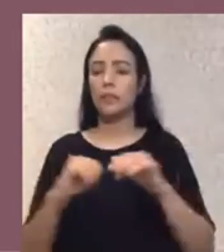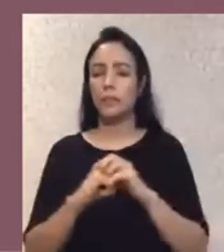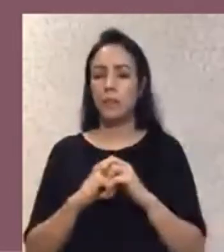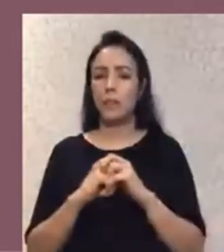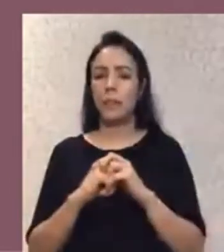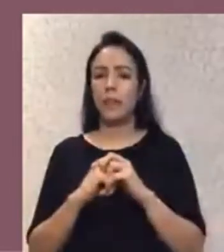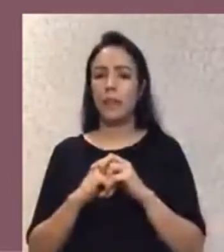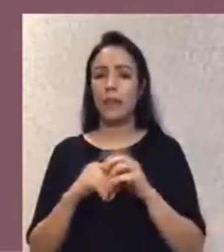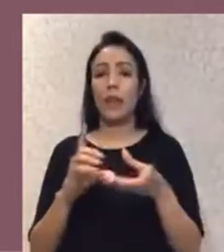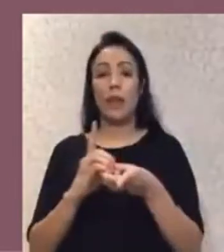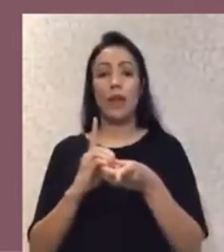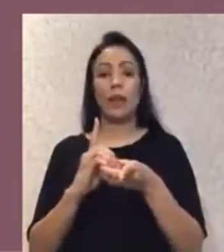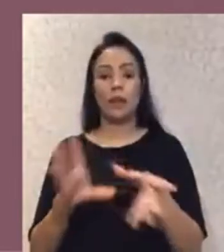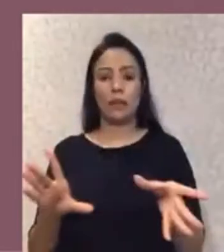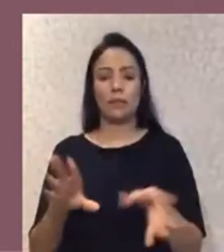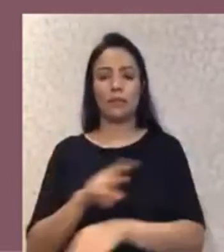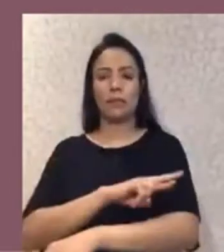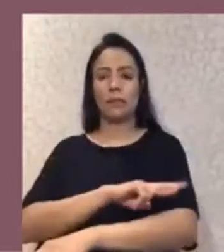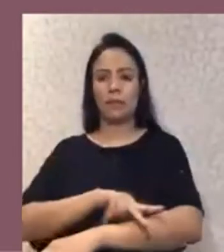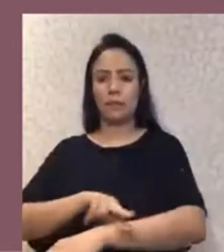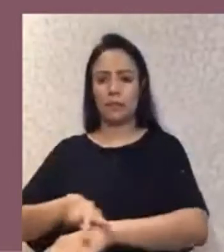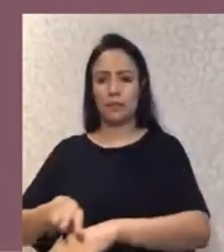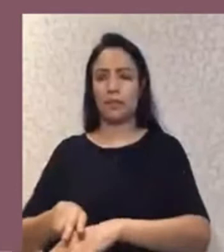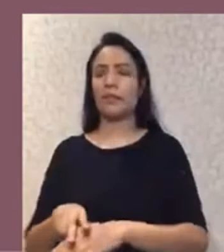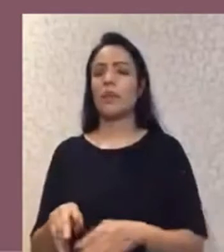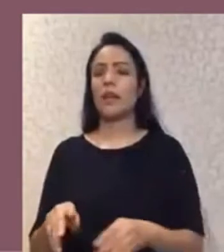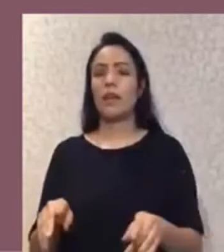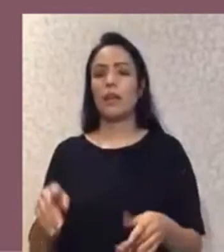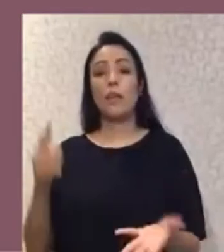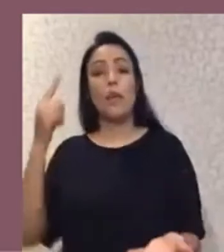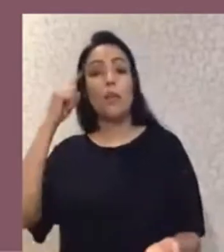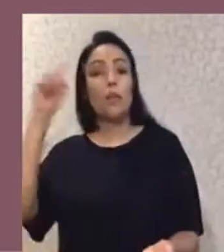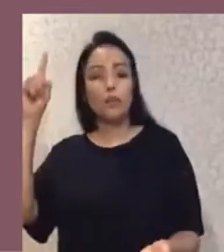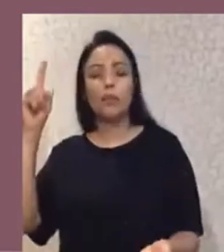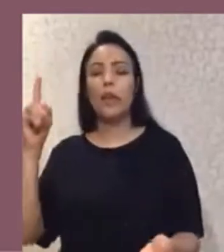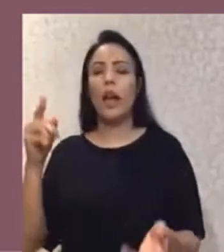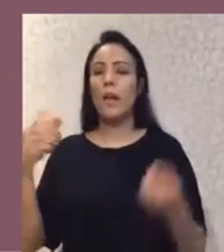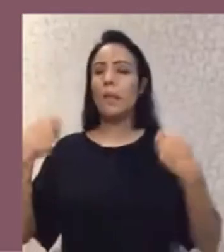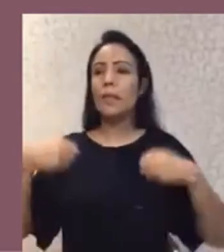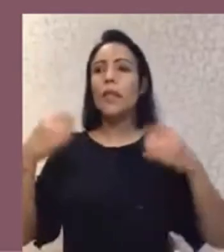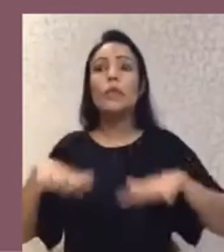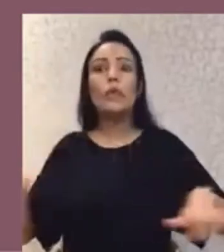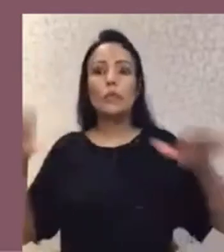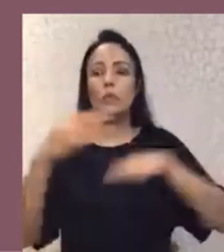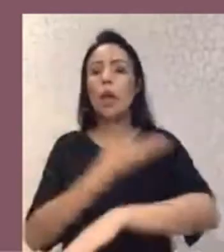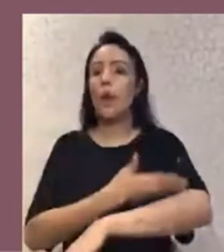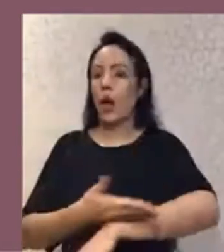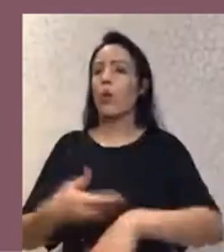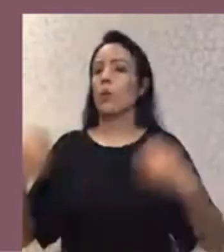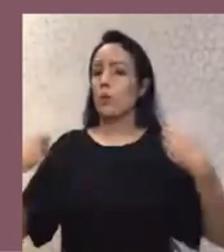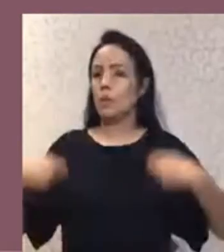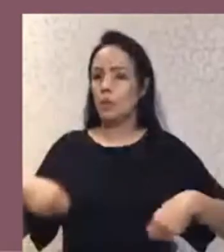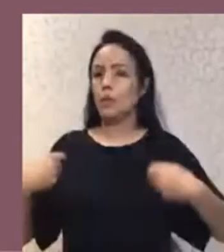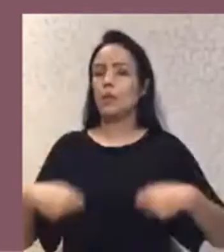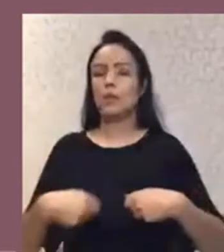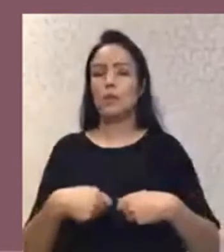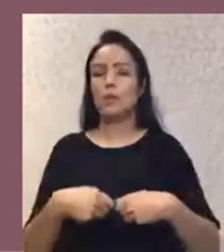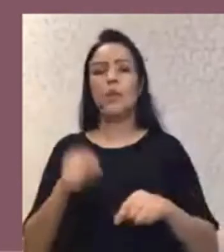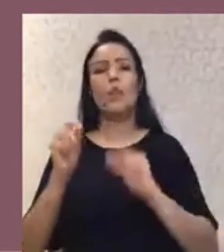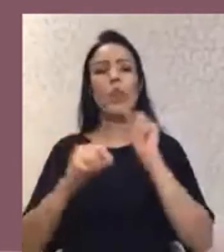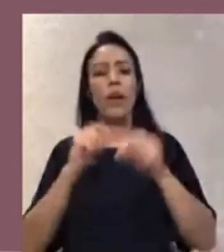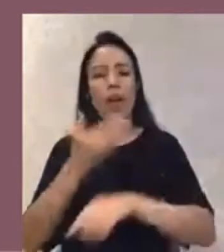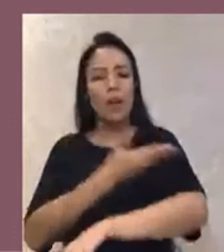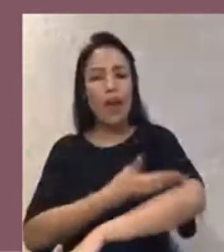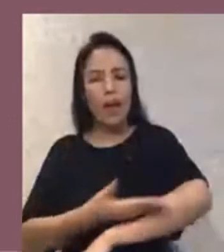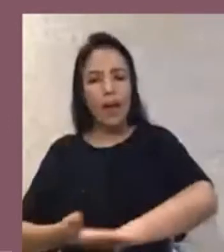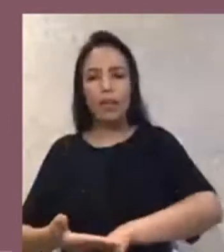democracia racial e o ideal de embranquecimento. Te pergunto, Lia, o que é branquitude? Como